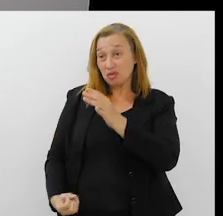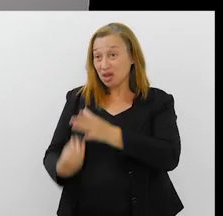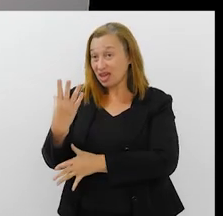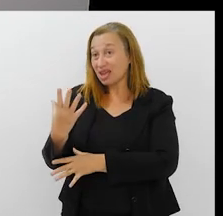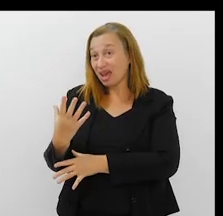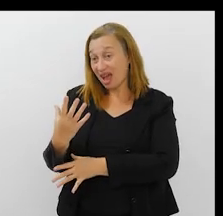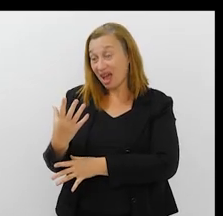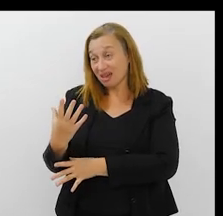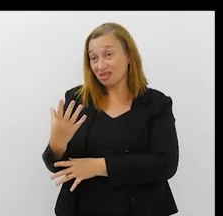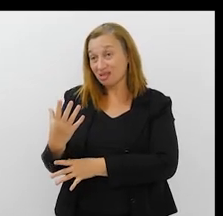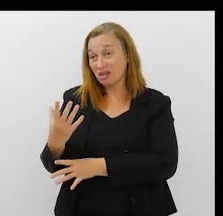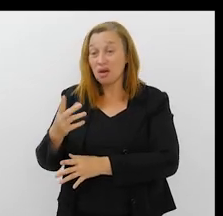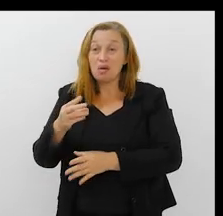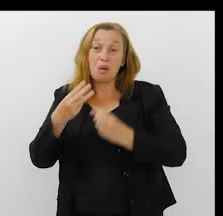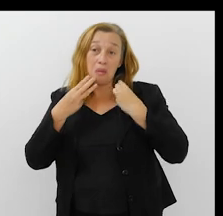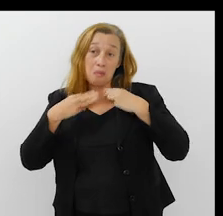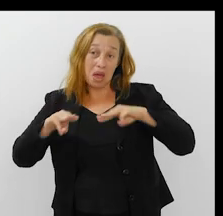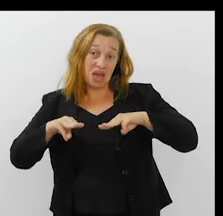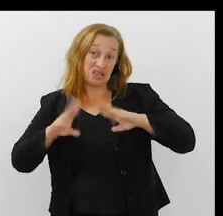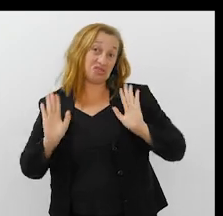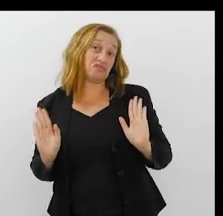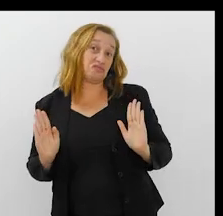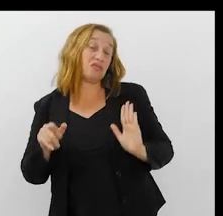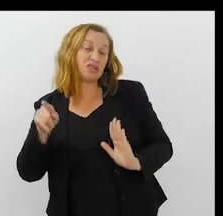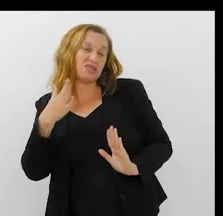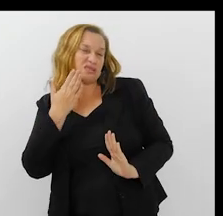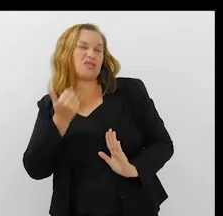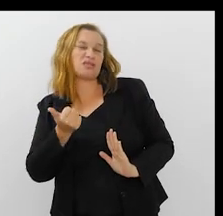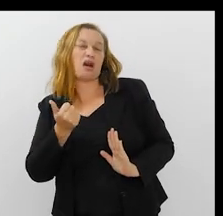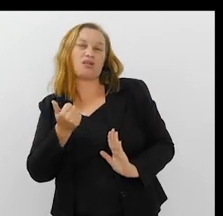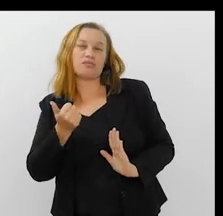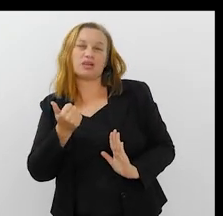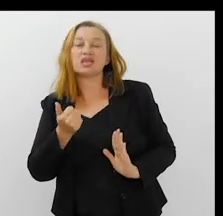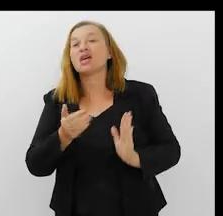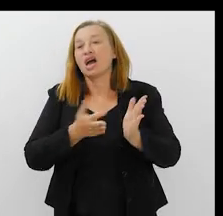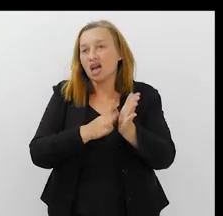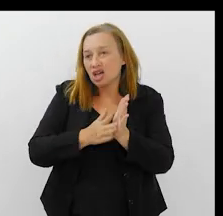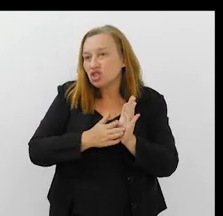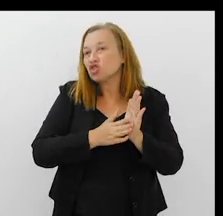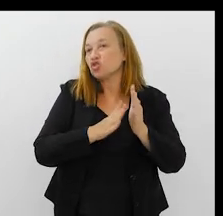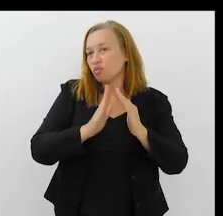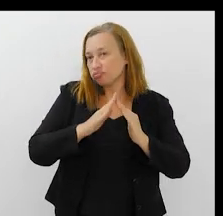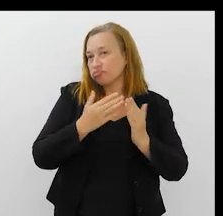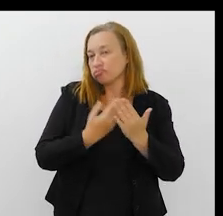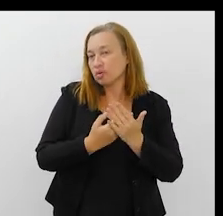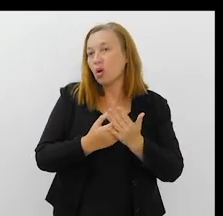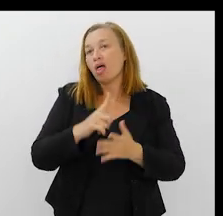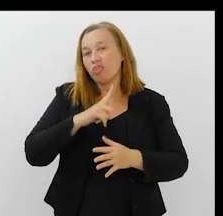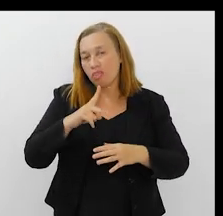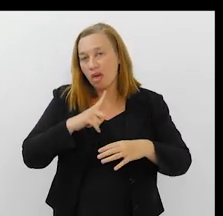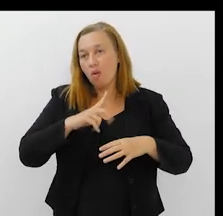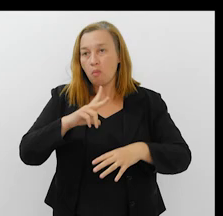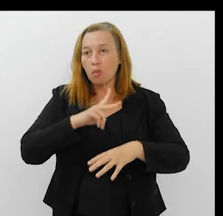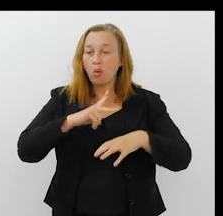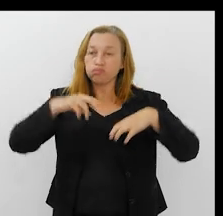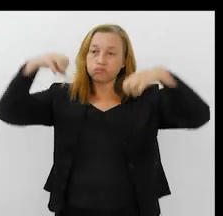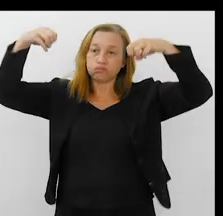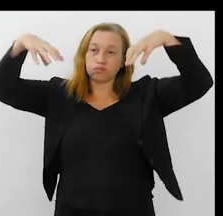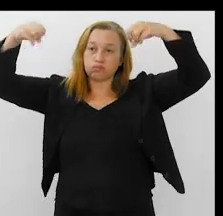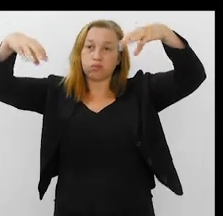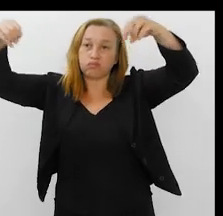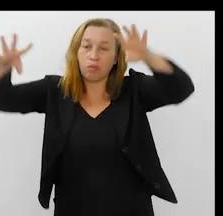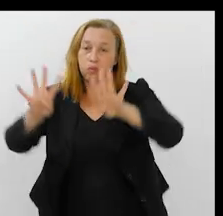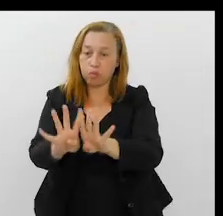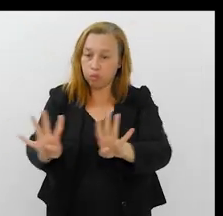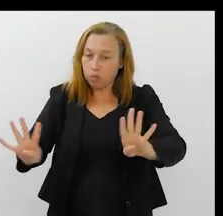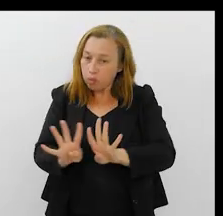foi criado uma forçaçãozinha de barra, entendeu? Você sabe que as escolas têm os seus iluminadores de